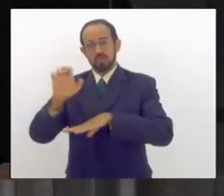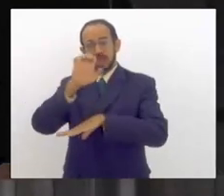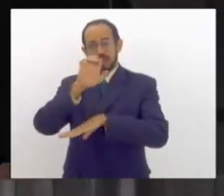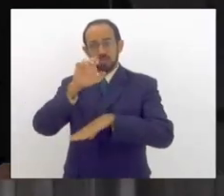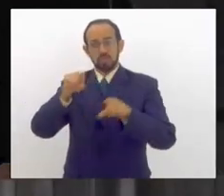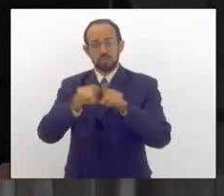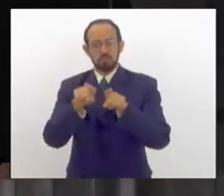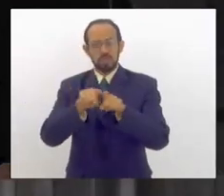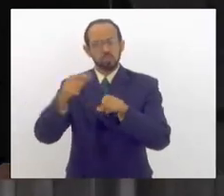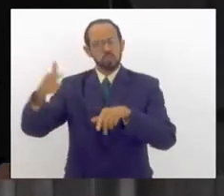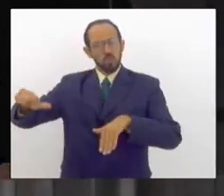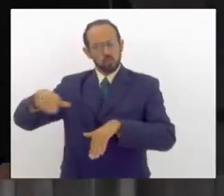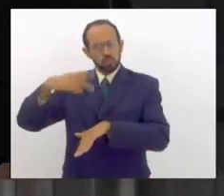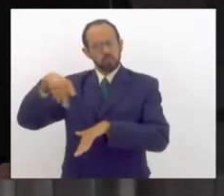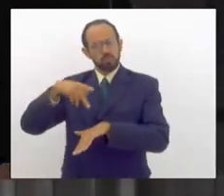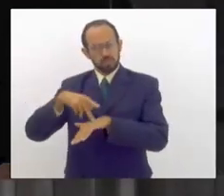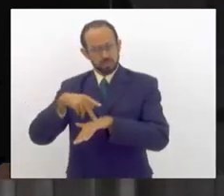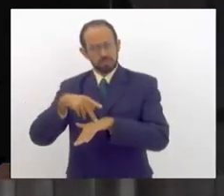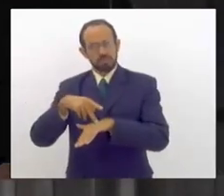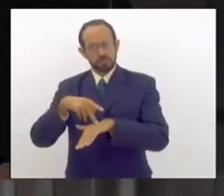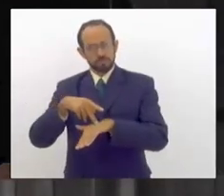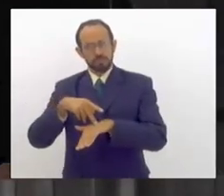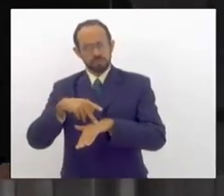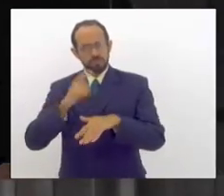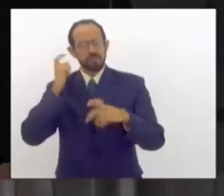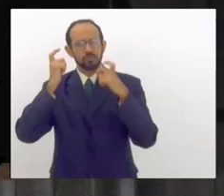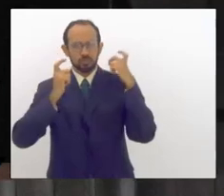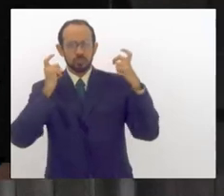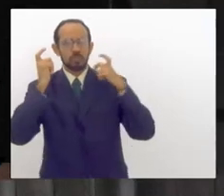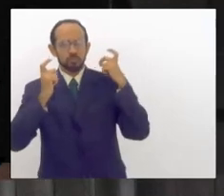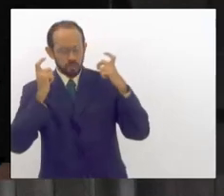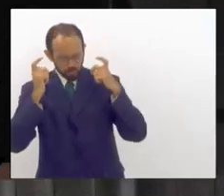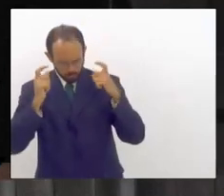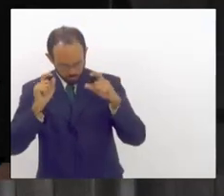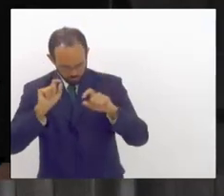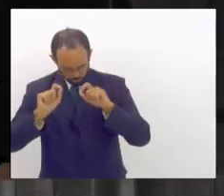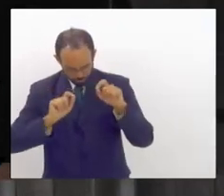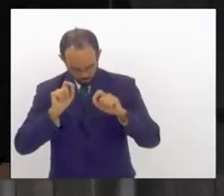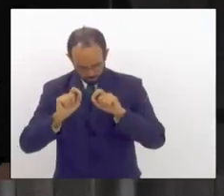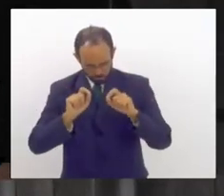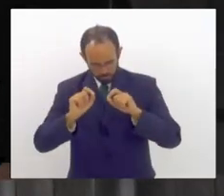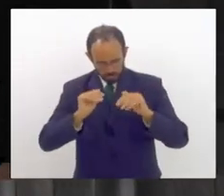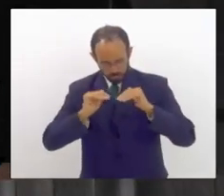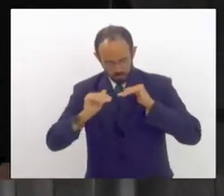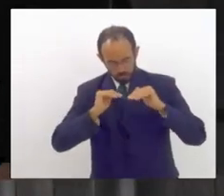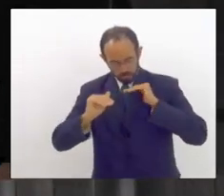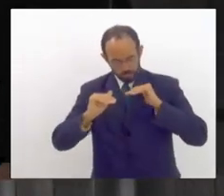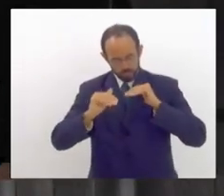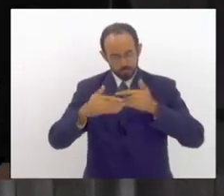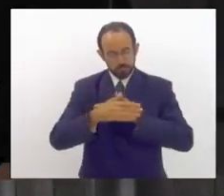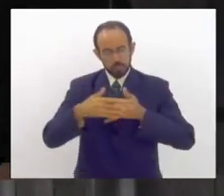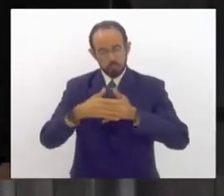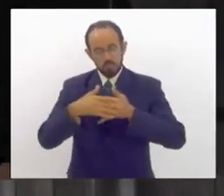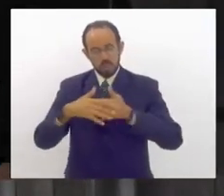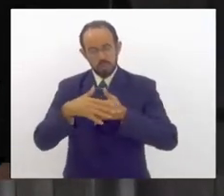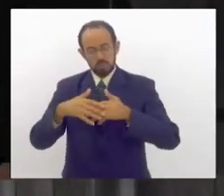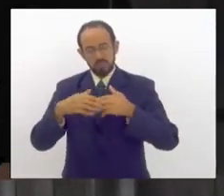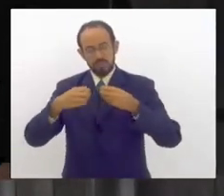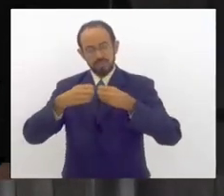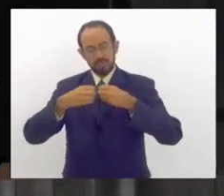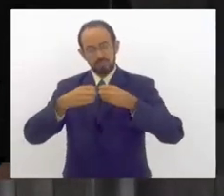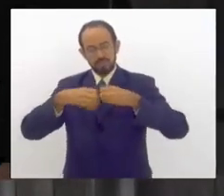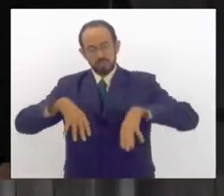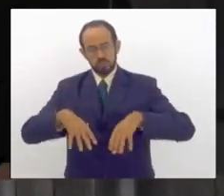também de outros países. E nos preocupa muito essa mobilidade urbana, que já vem prejudicada, como já foi dito